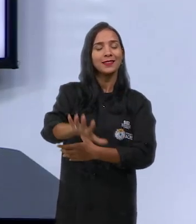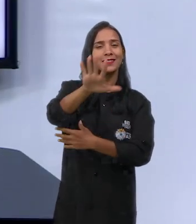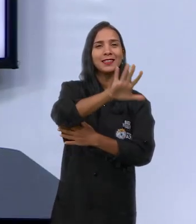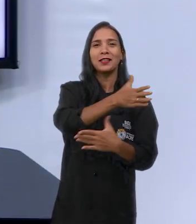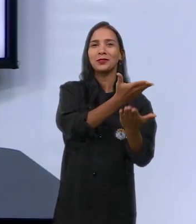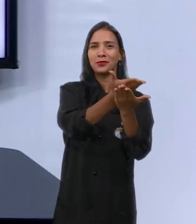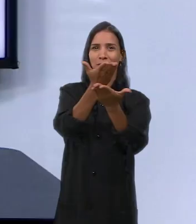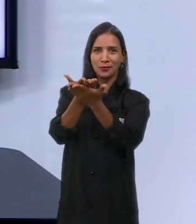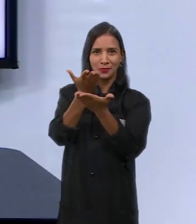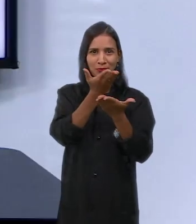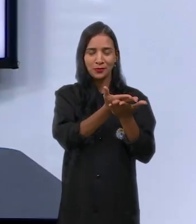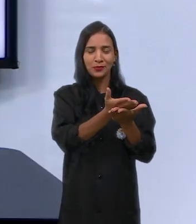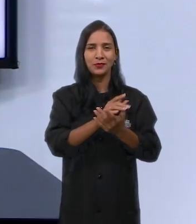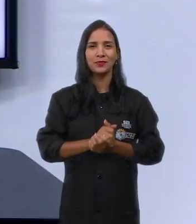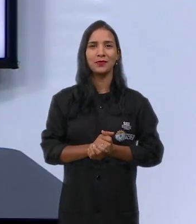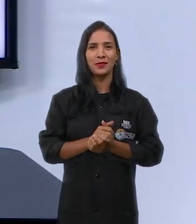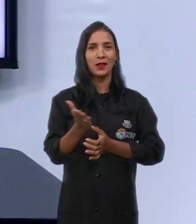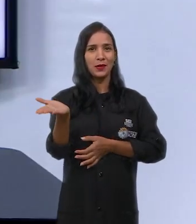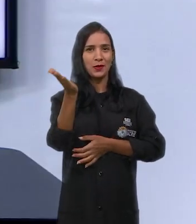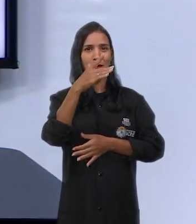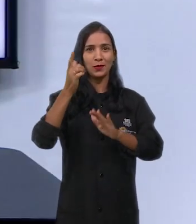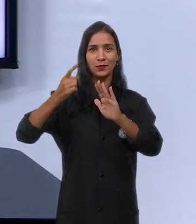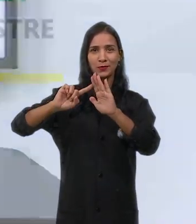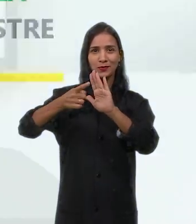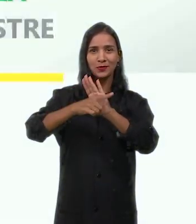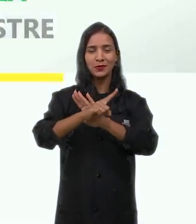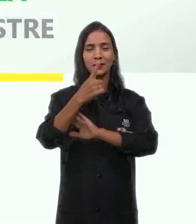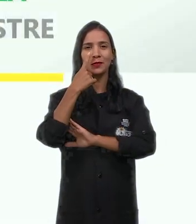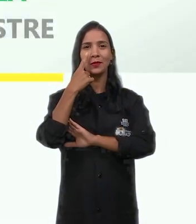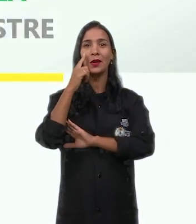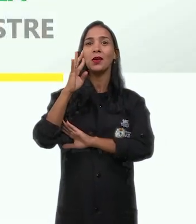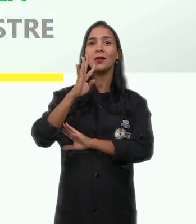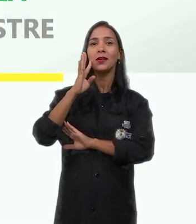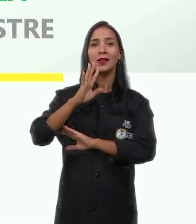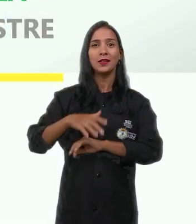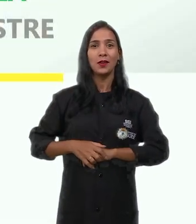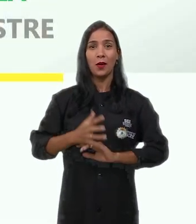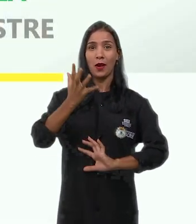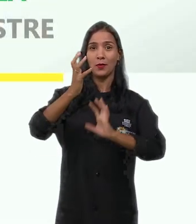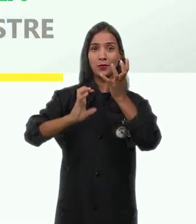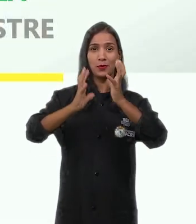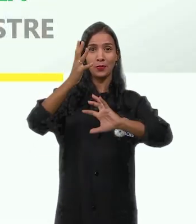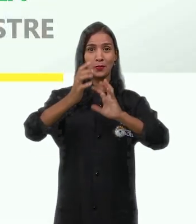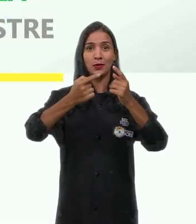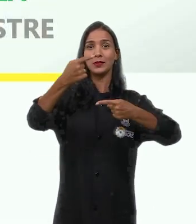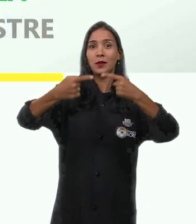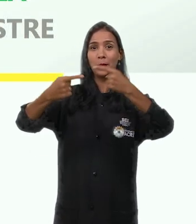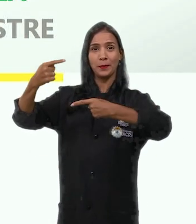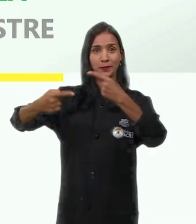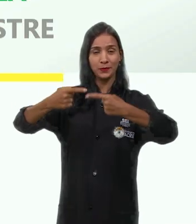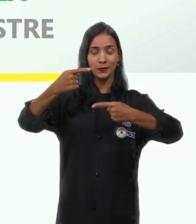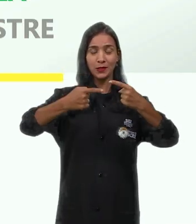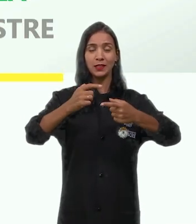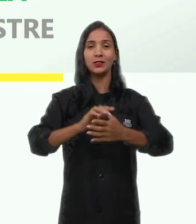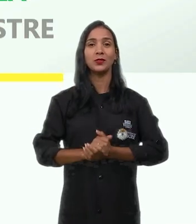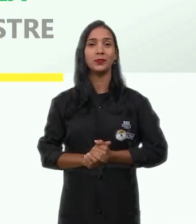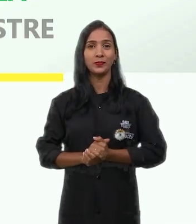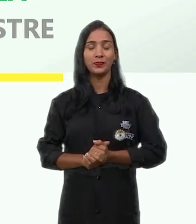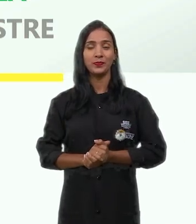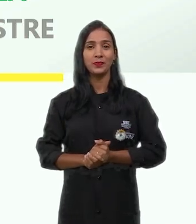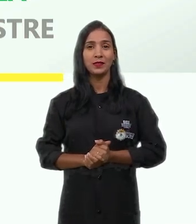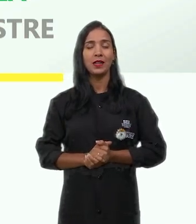aprofundá-lo hoje. Olha o nosso tema que legal! Revoluções políticas. Veremos hoje algumas das